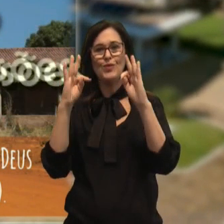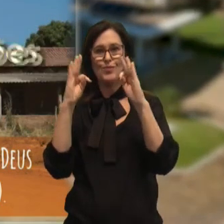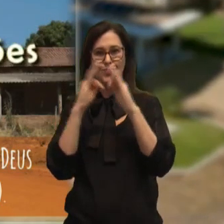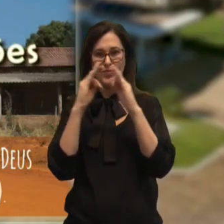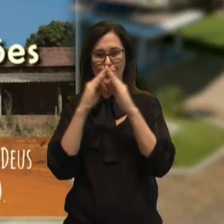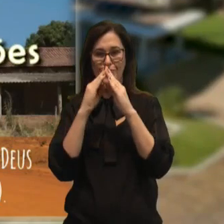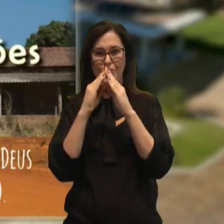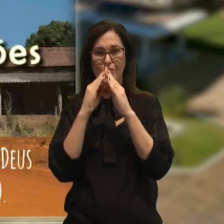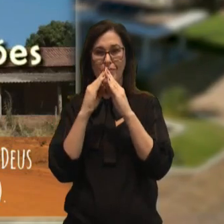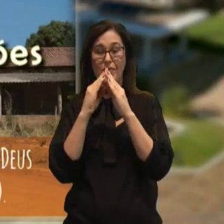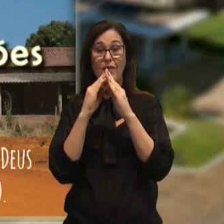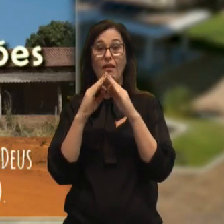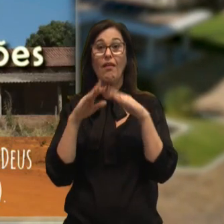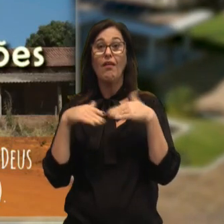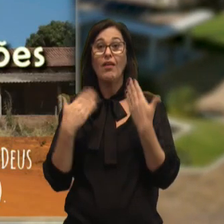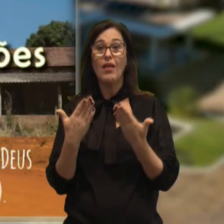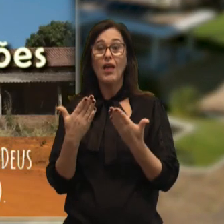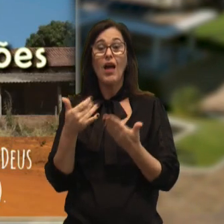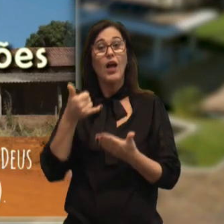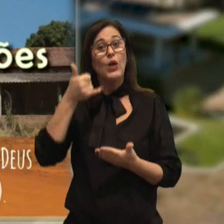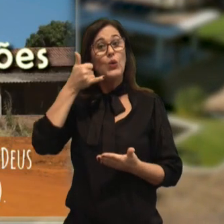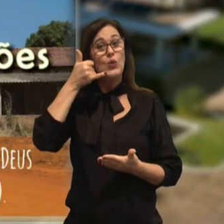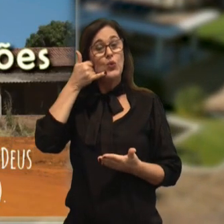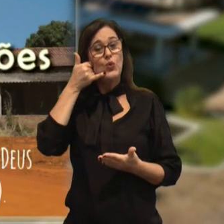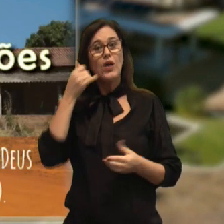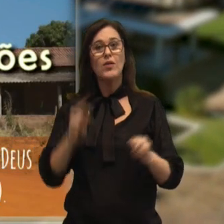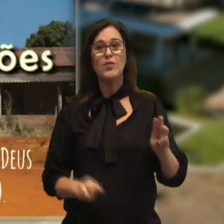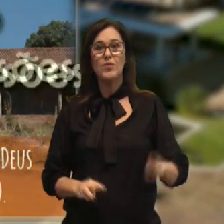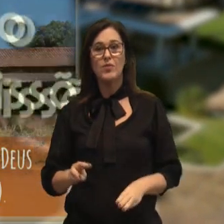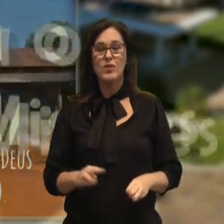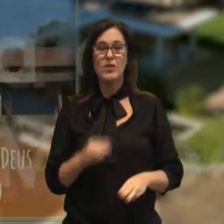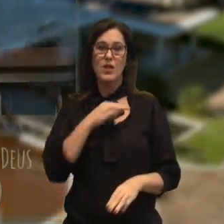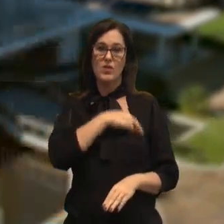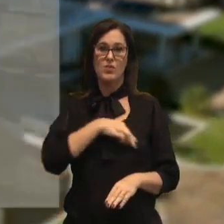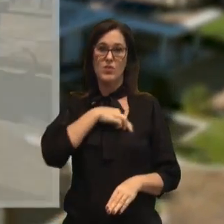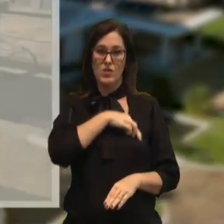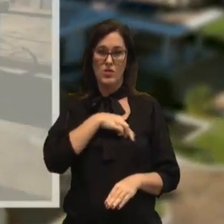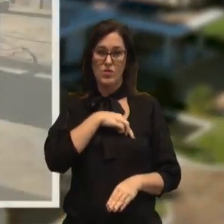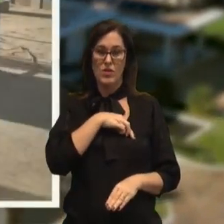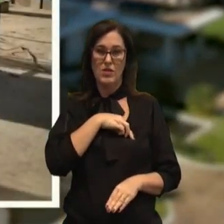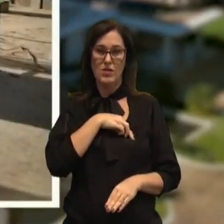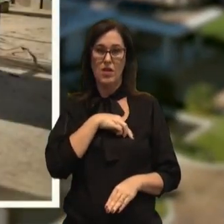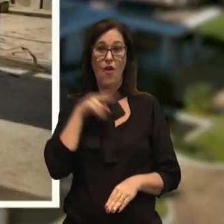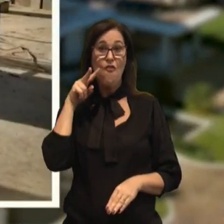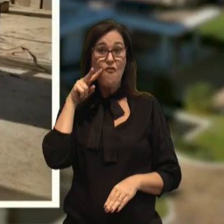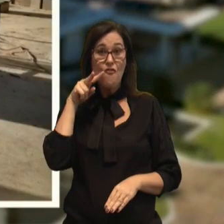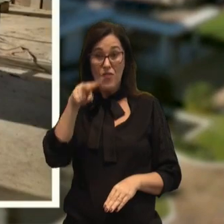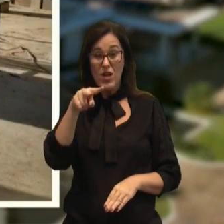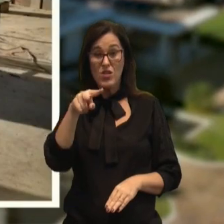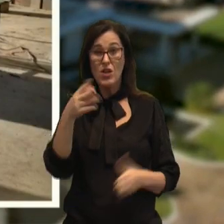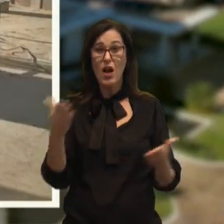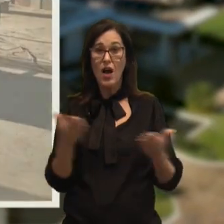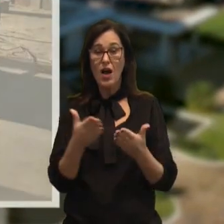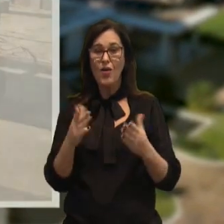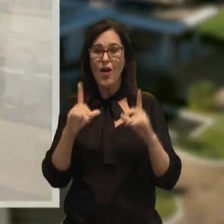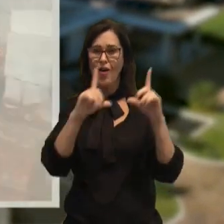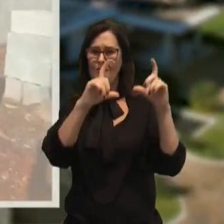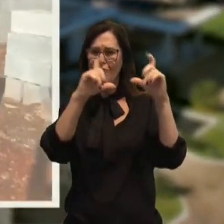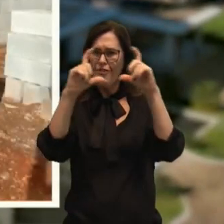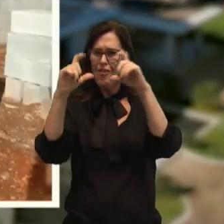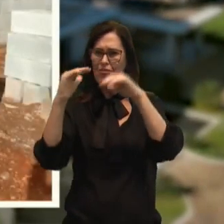templo. Para tanto, ligue para o Ministério de Missões. Acompanhe agora as fotos